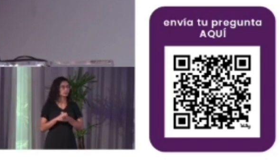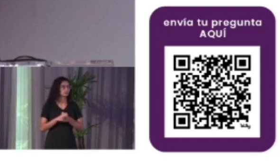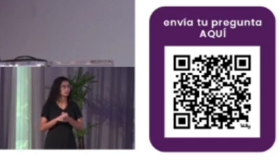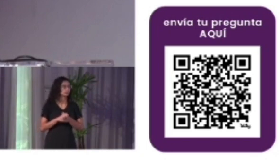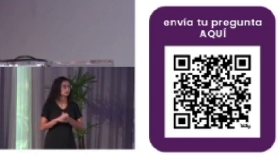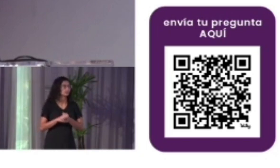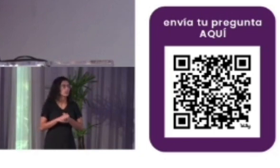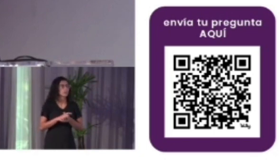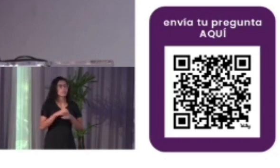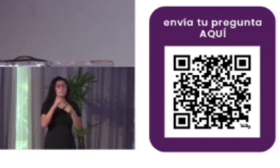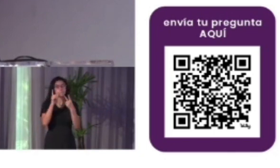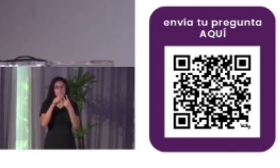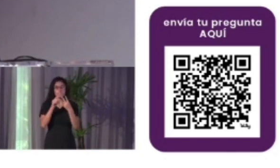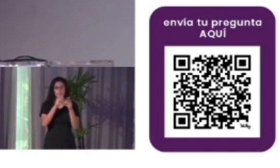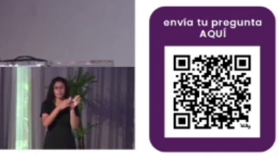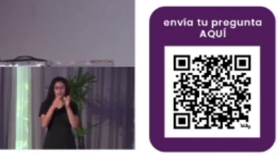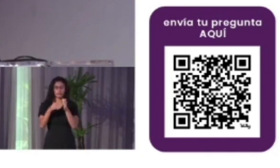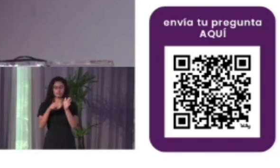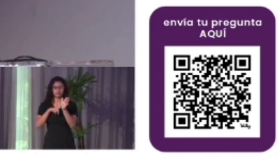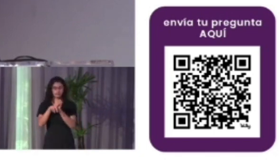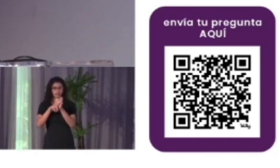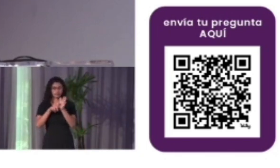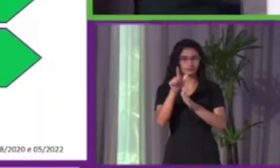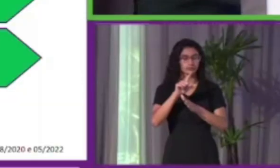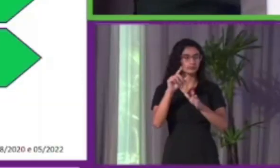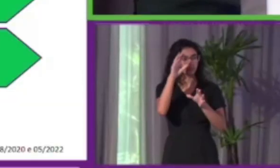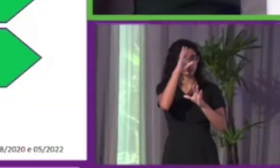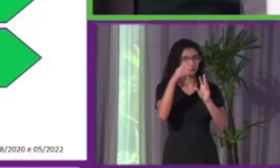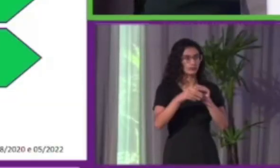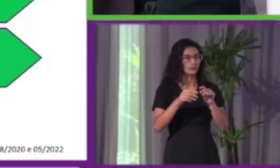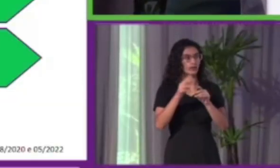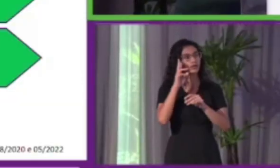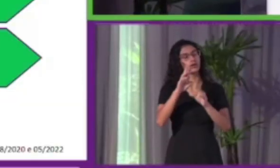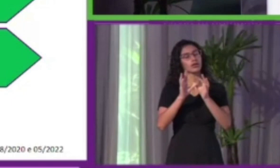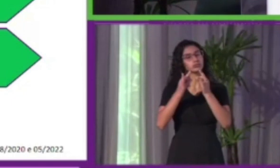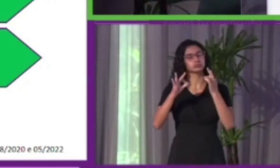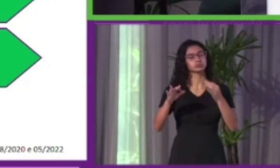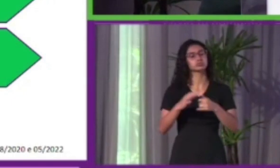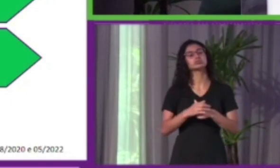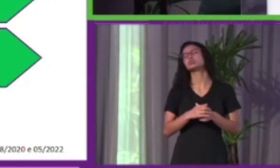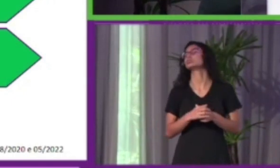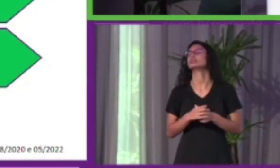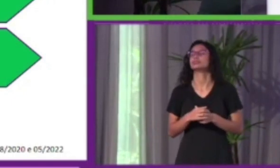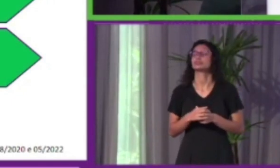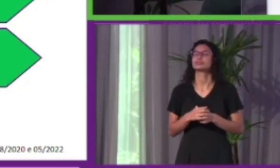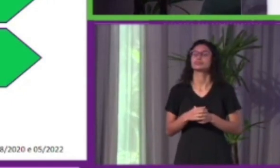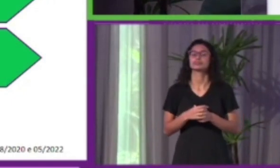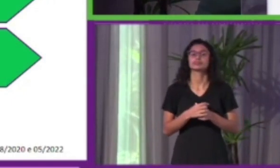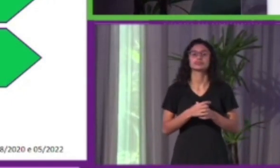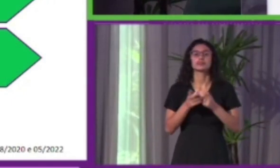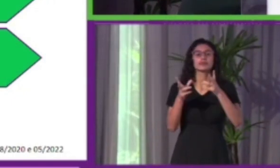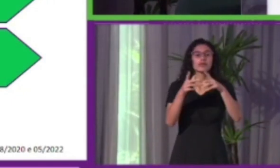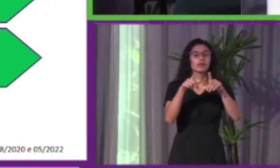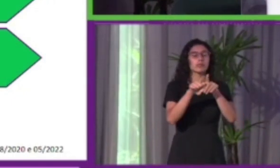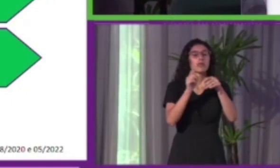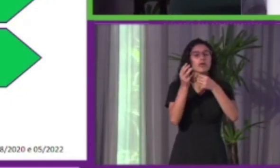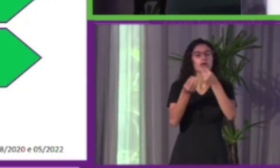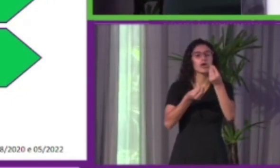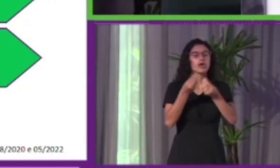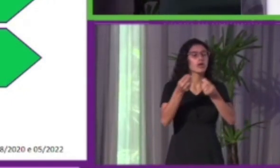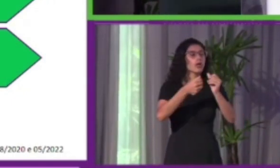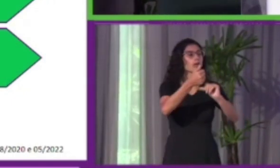Bom, segunda etapa da pesquisa, aqui, óbvio, eu estou encurtando a história longa, né? Eu fui observar, então, como que isso